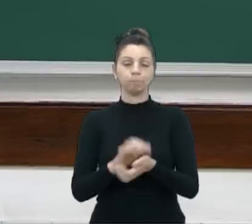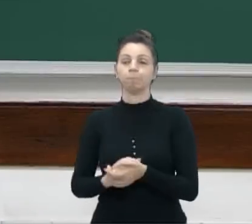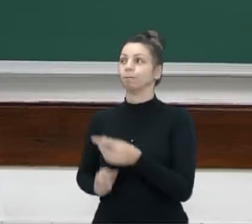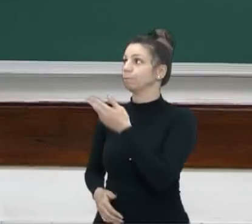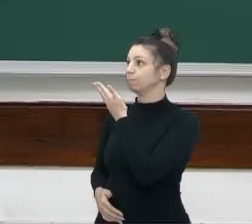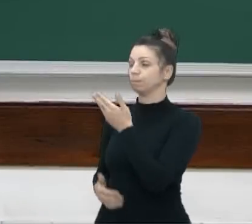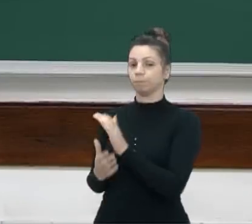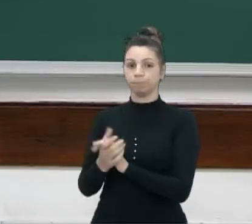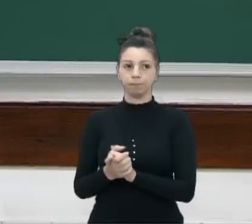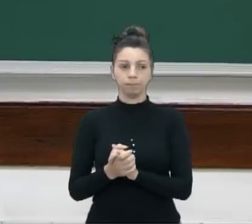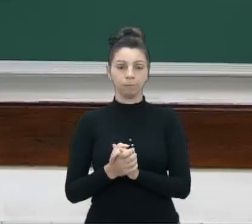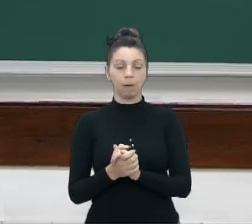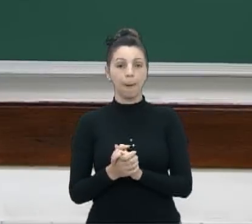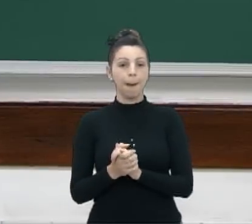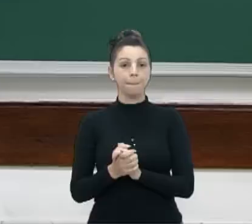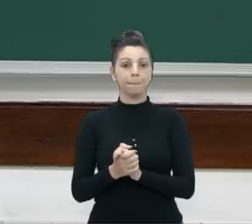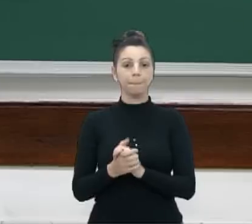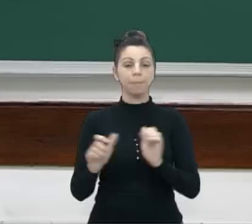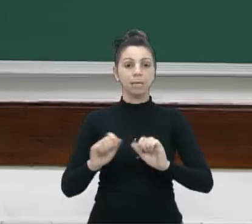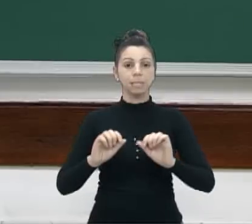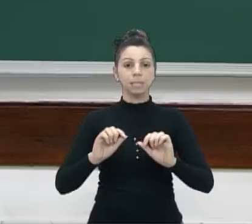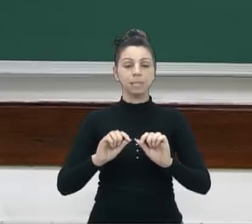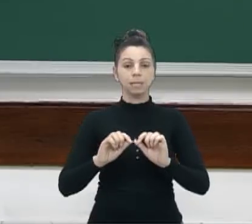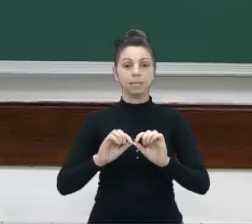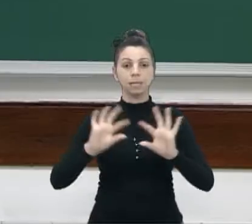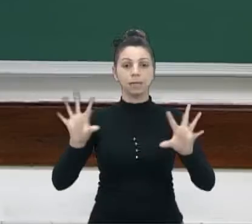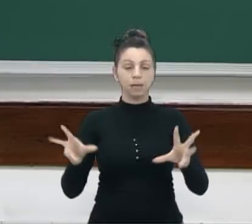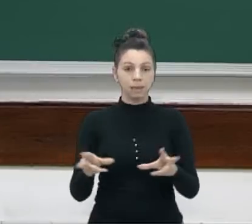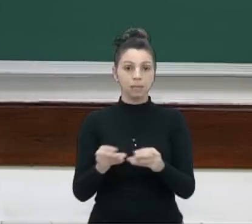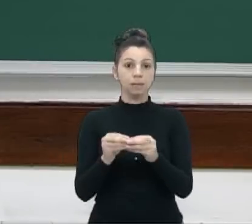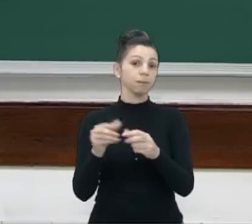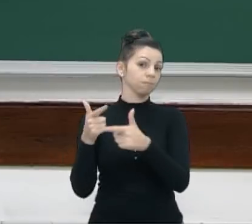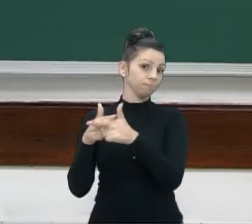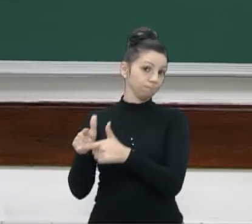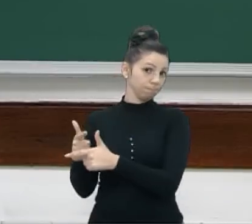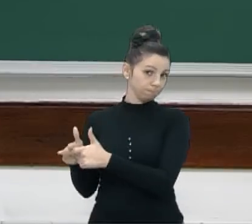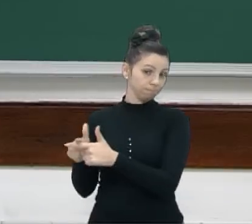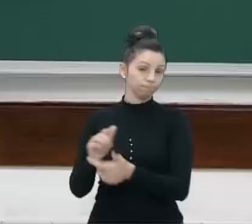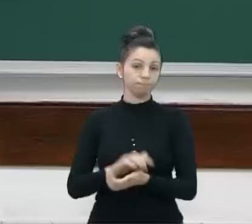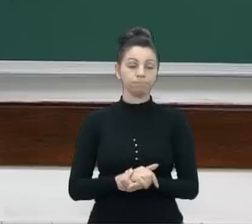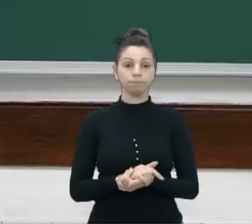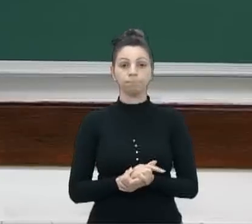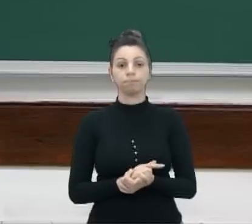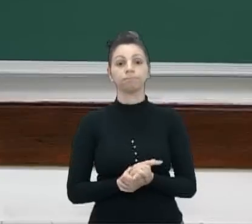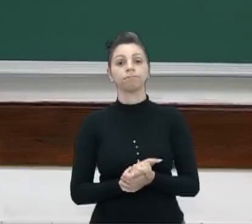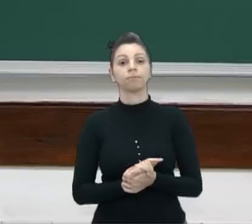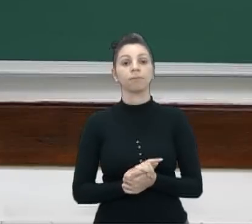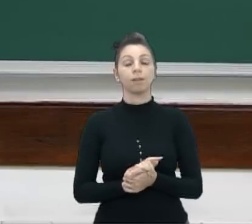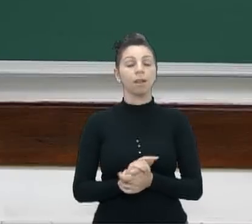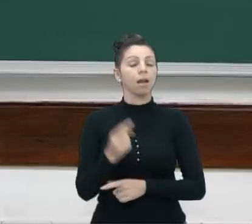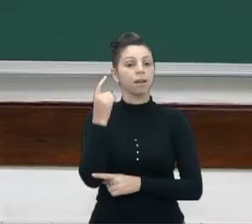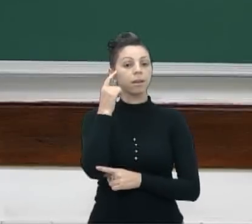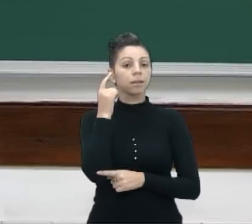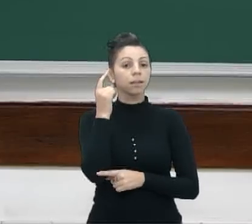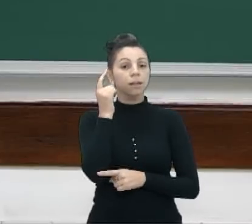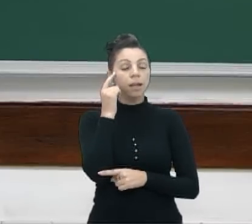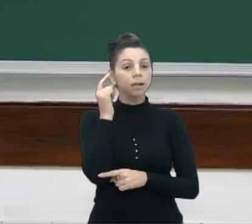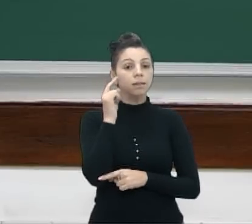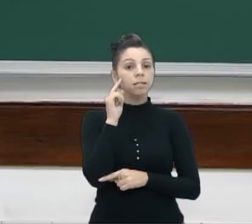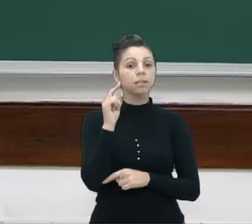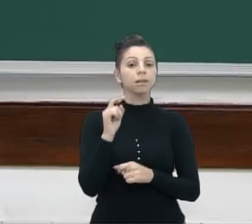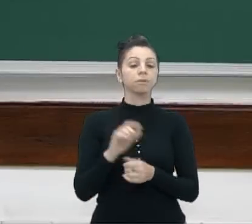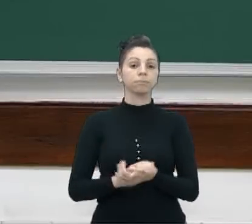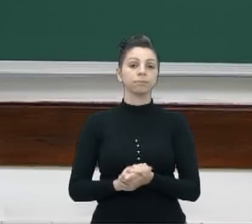Vou usar a simplificação. Isso é uma das ferramentas que eu tenho para eu poder ter a ideia se as